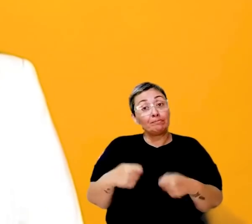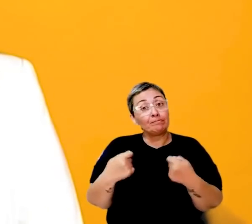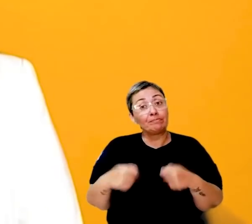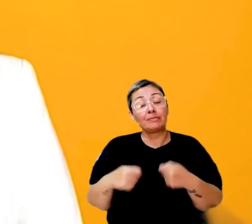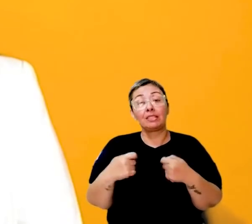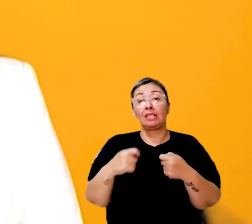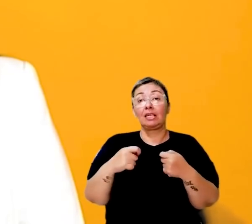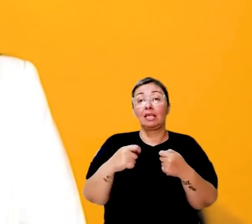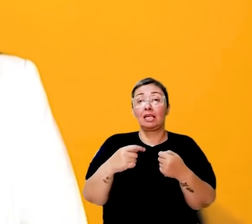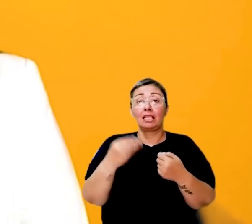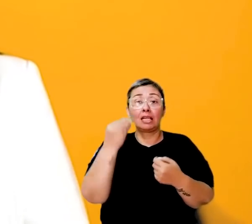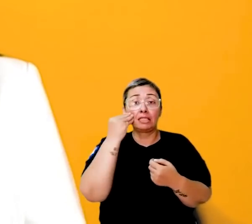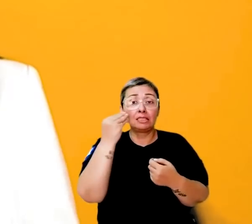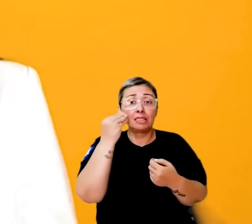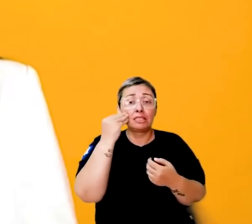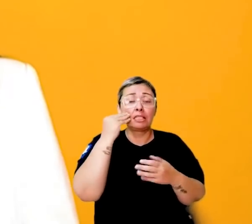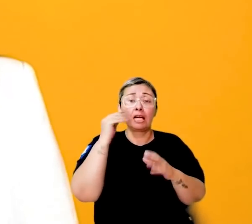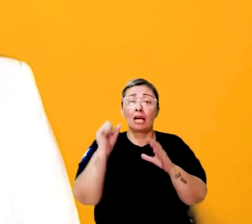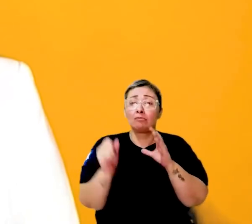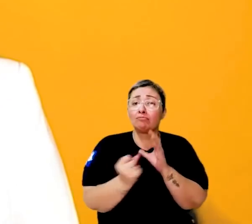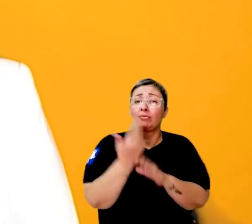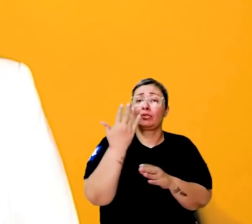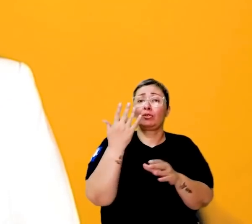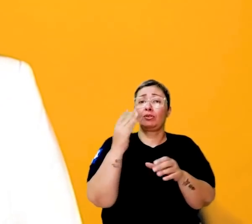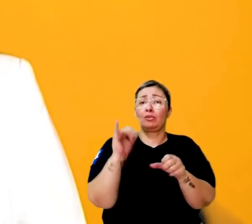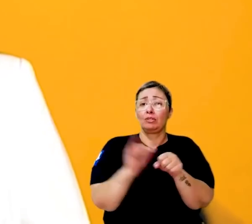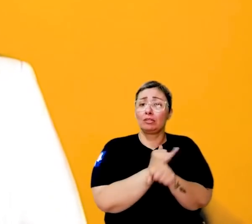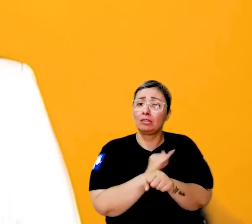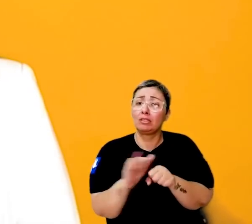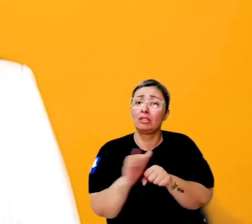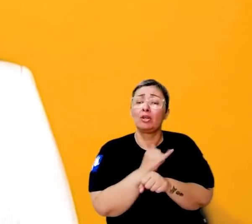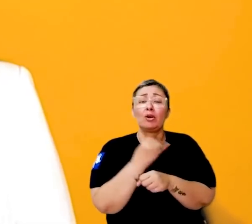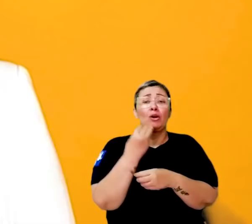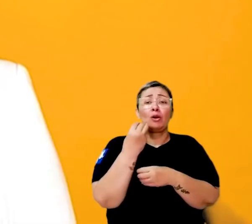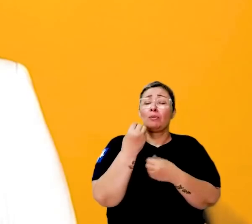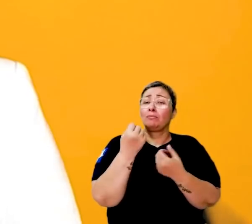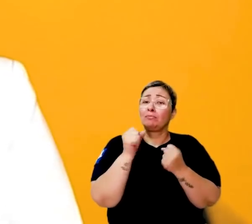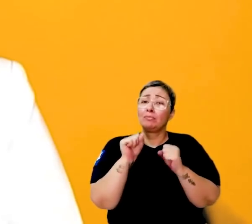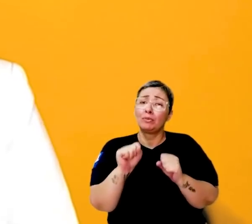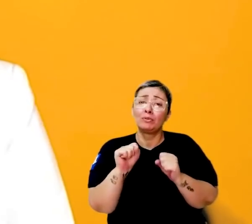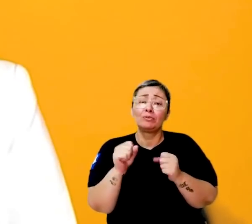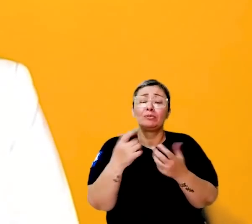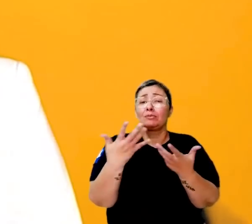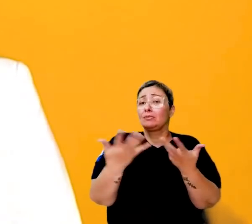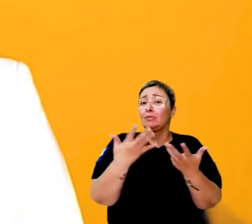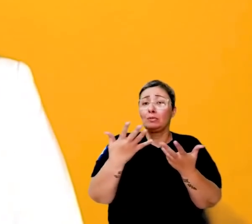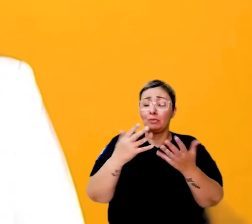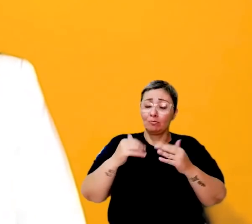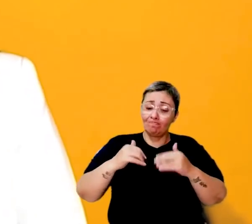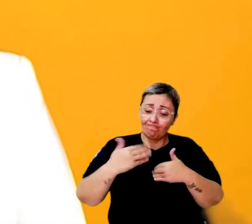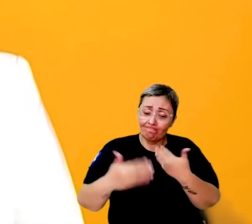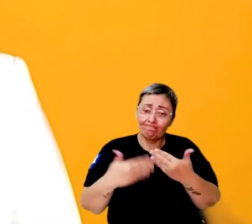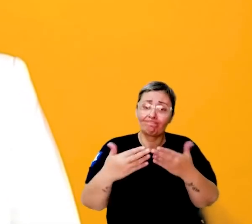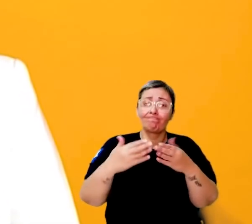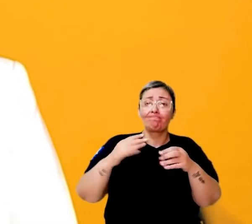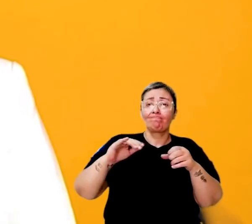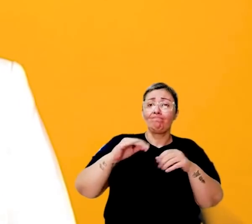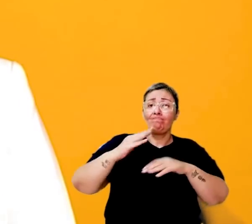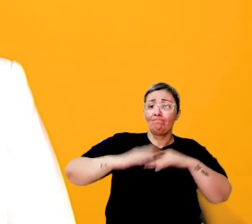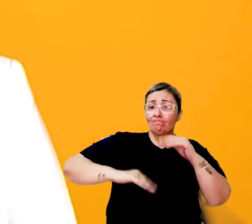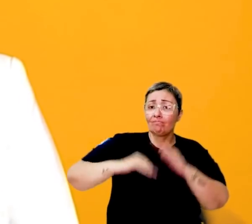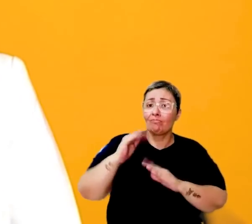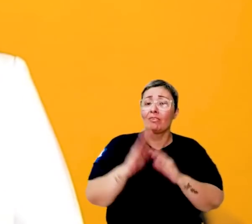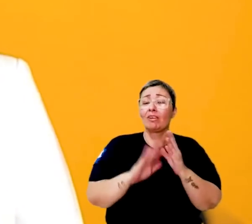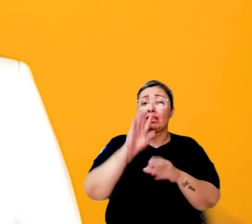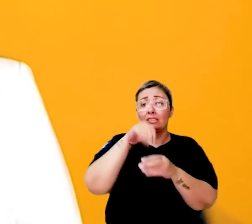preciso buscar, criar estratégias, né? Para que possamos então realizar as atividades com as crianças em